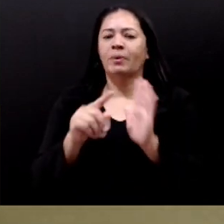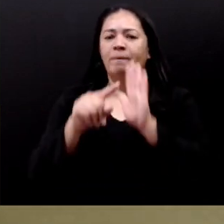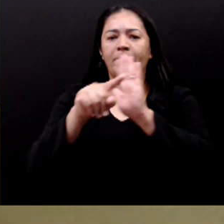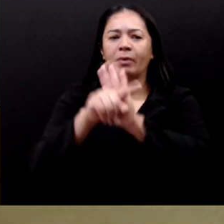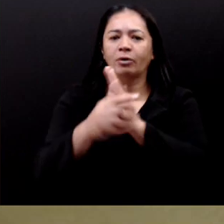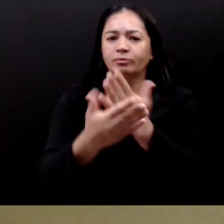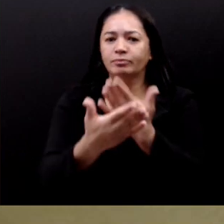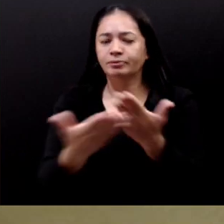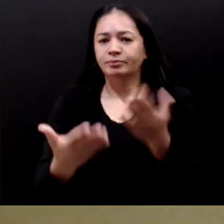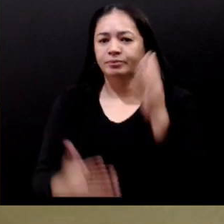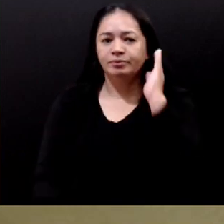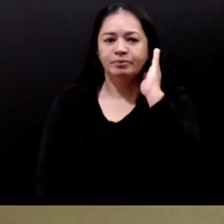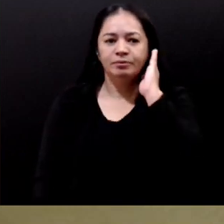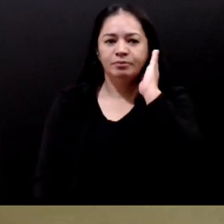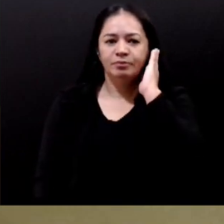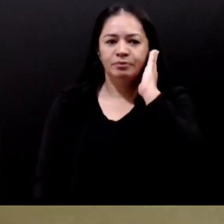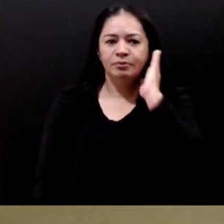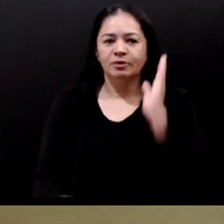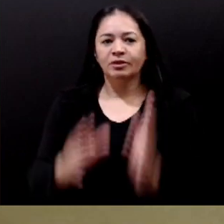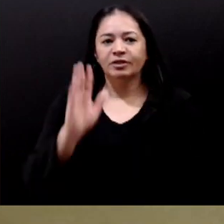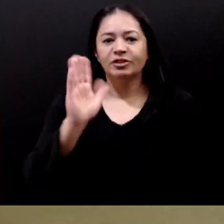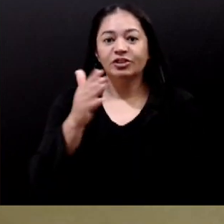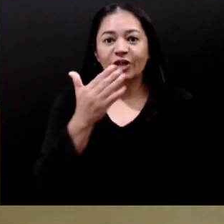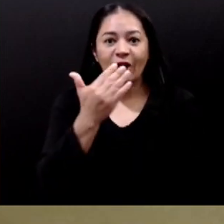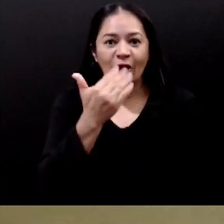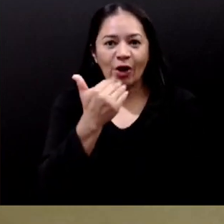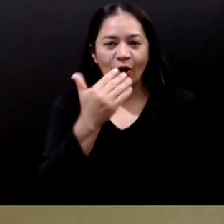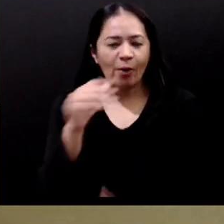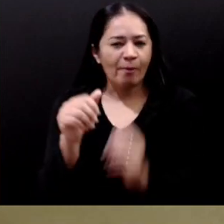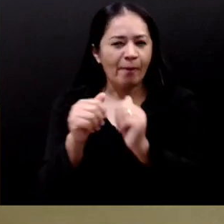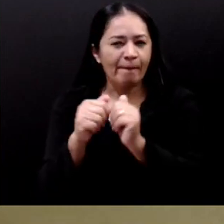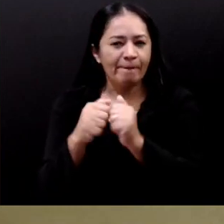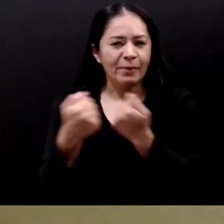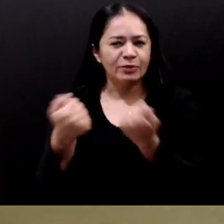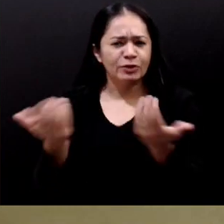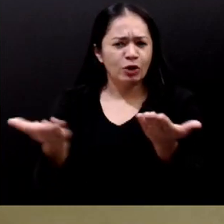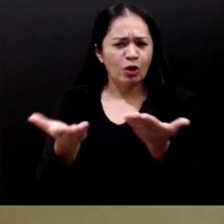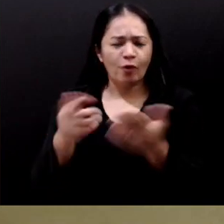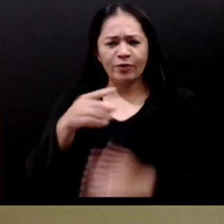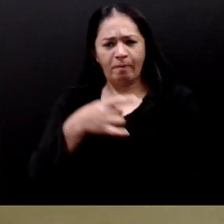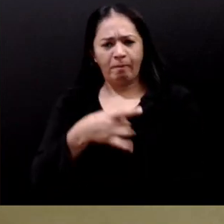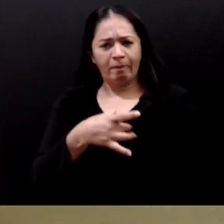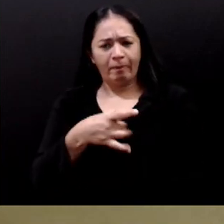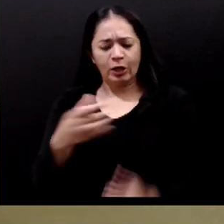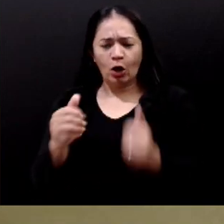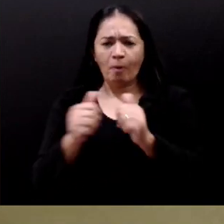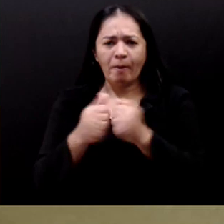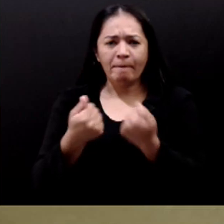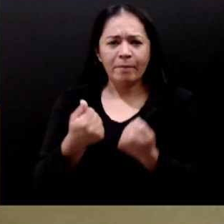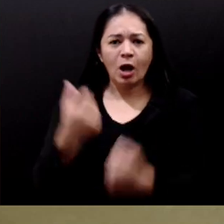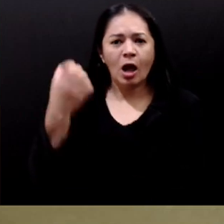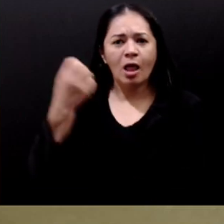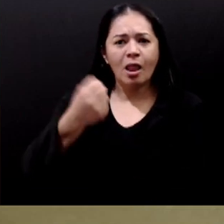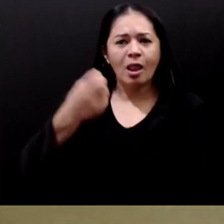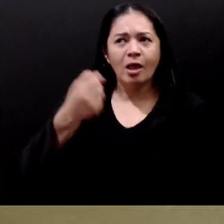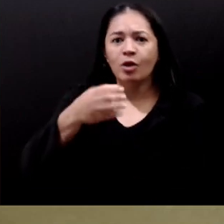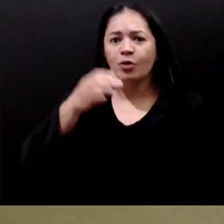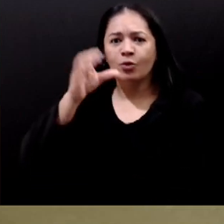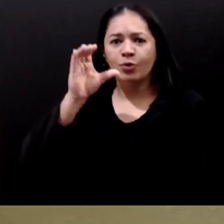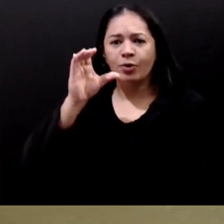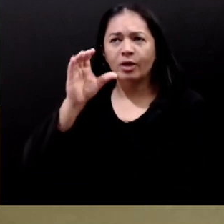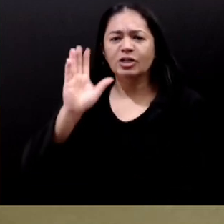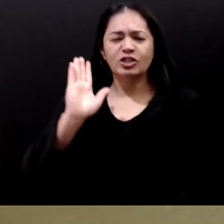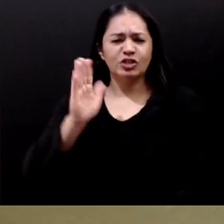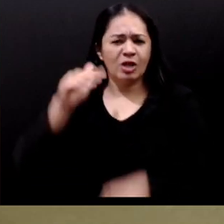Já comeu seu pãozinho hoje? Você tem medo de comer pão? De tomar leite, então, nem se fala, né? Já se sentiu culpado depois de comer